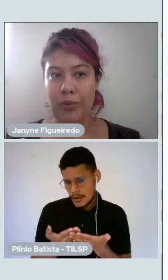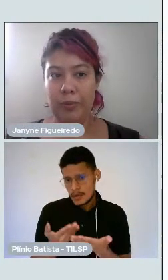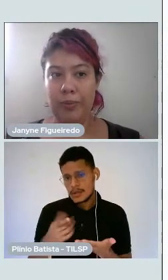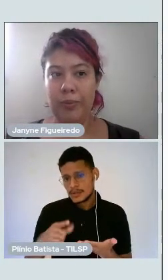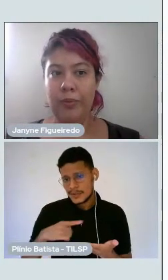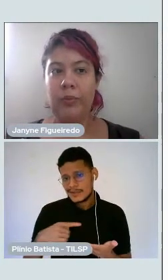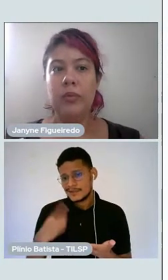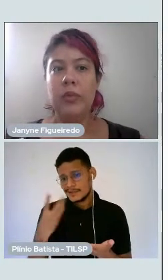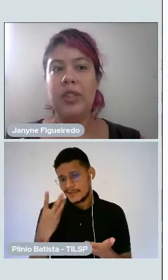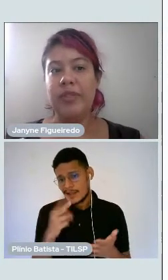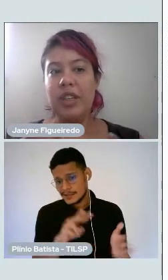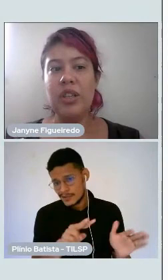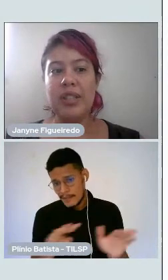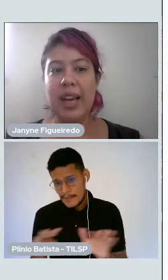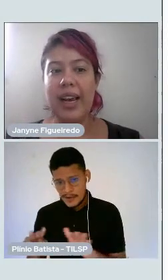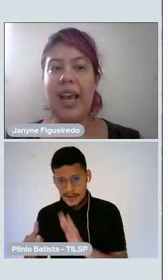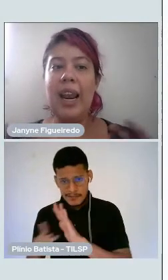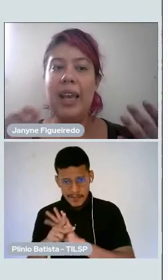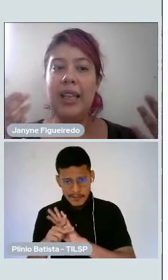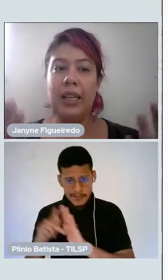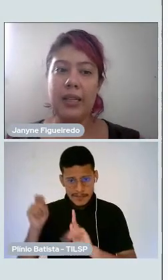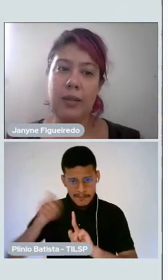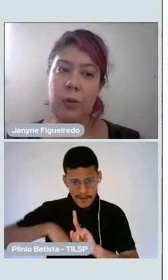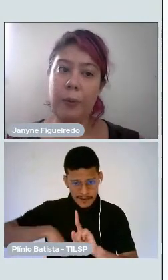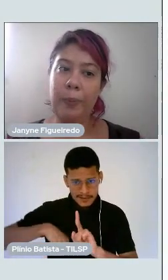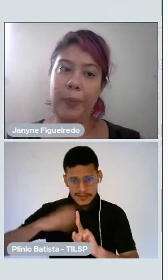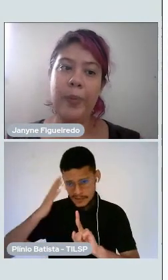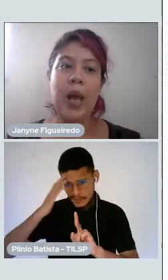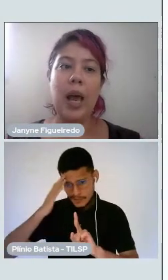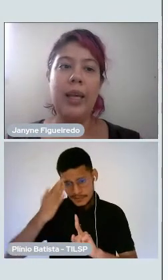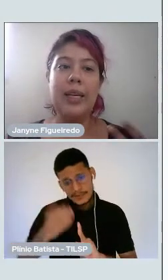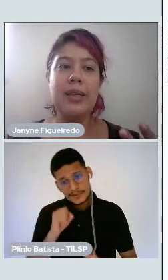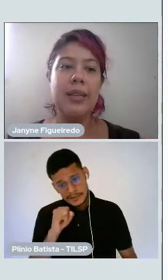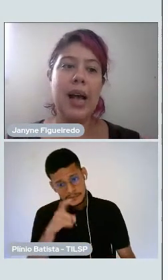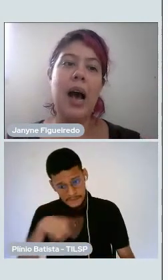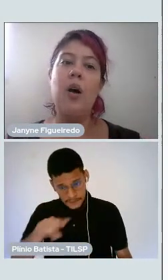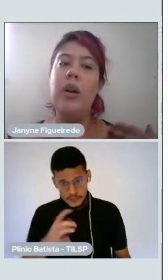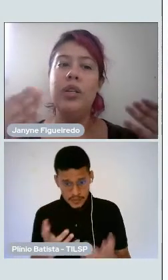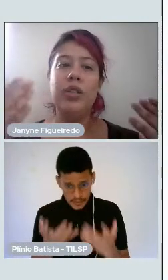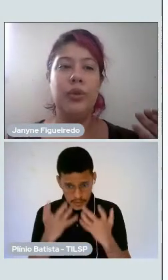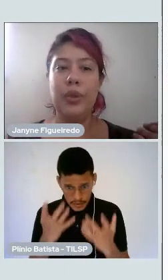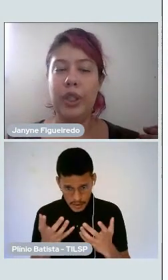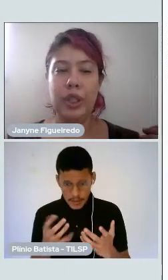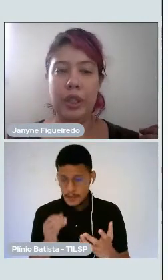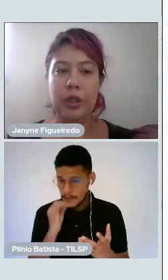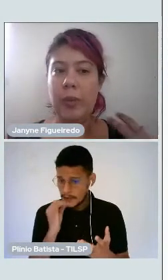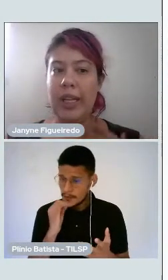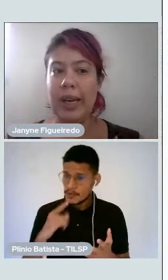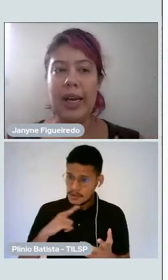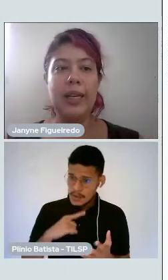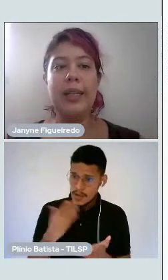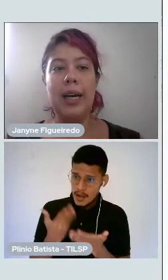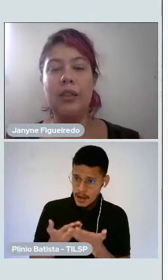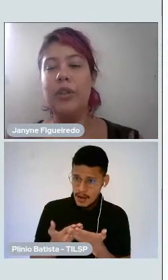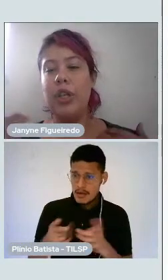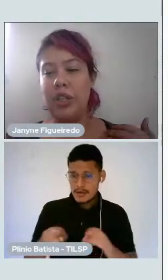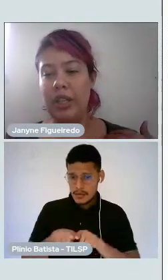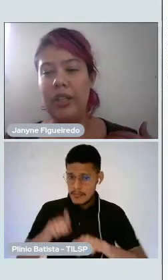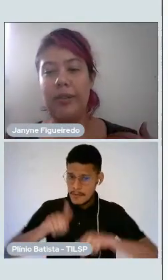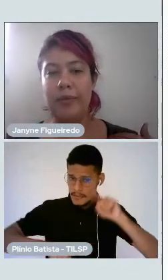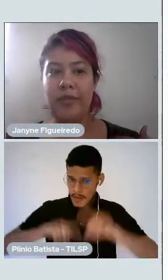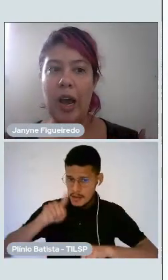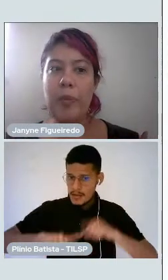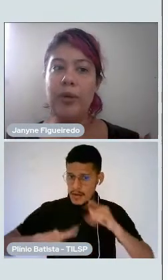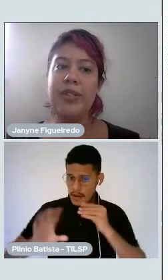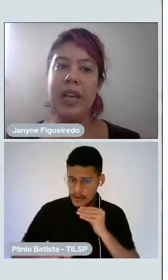do mês. Se vocês quiserem, além disso, além dessas aulas, dos materiais didáticos